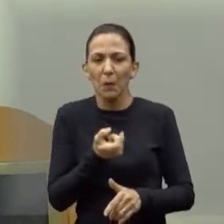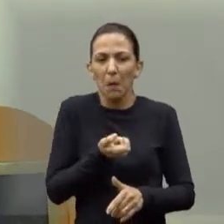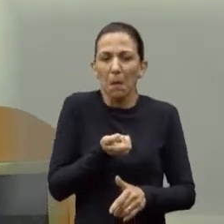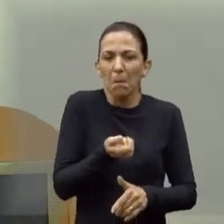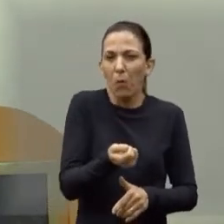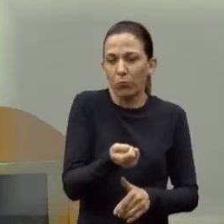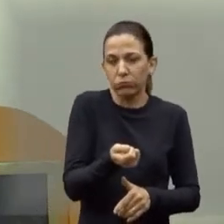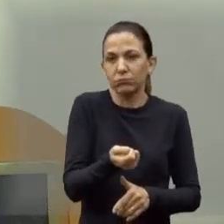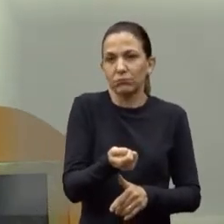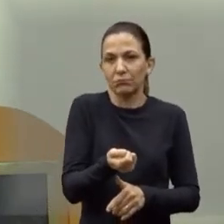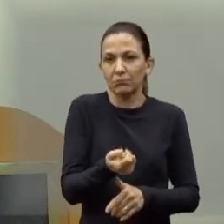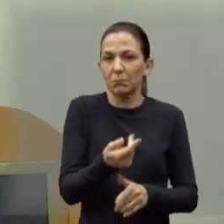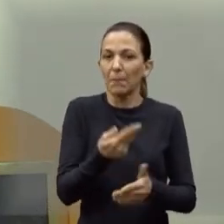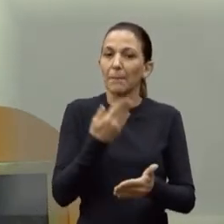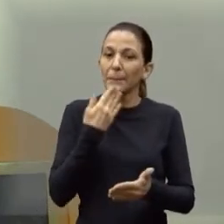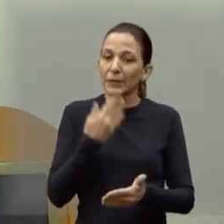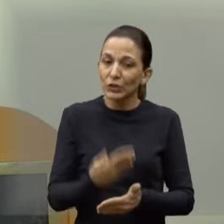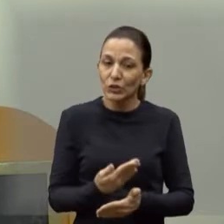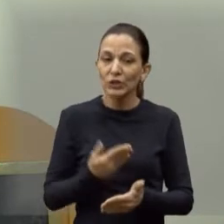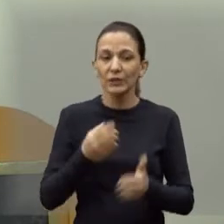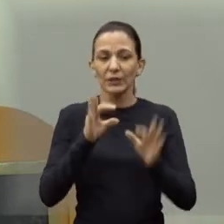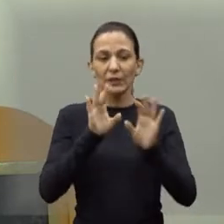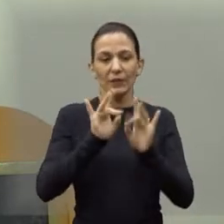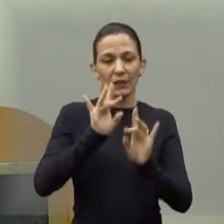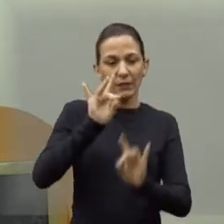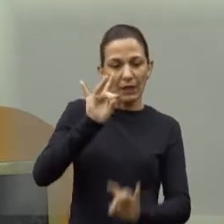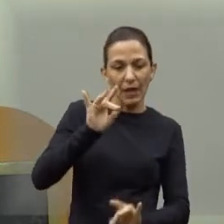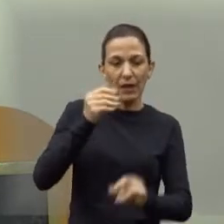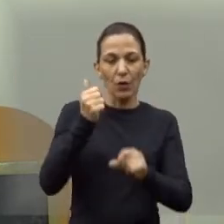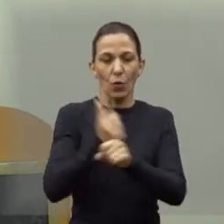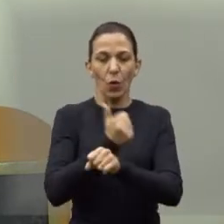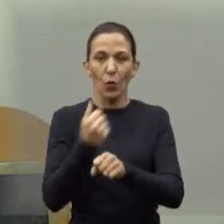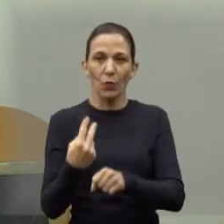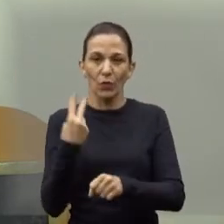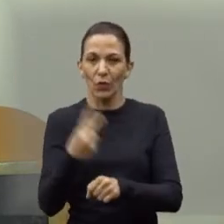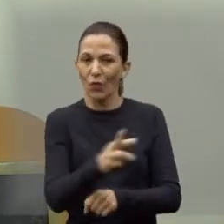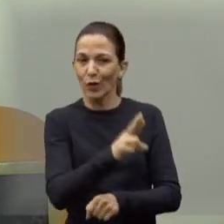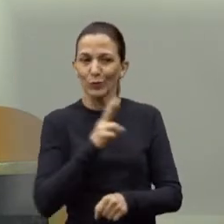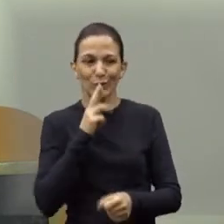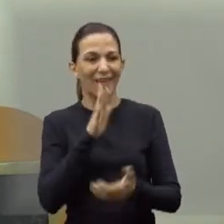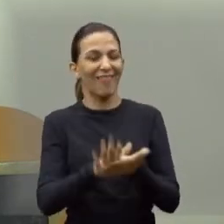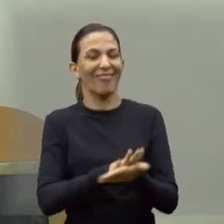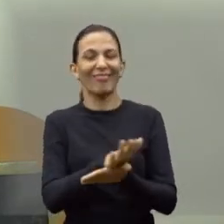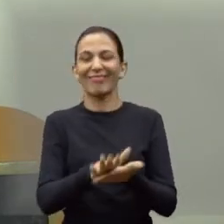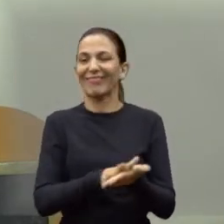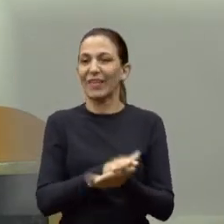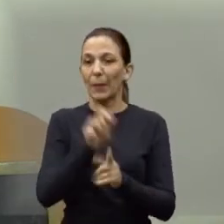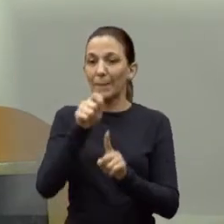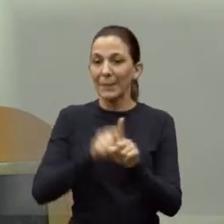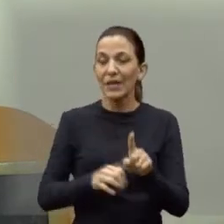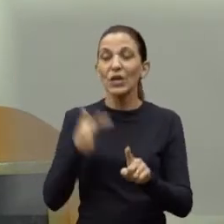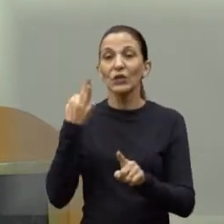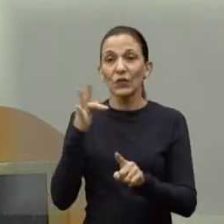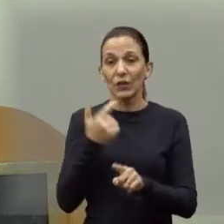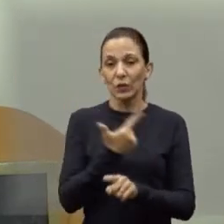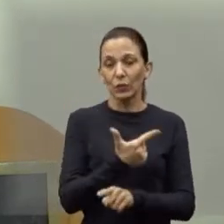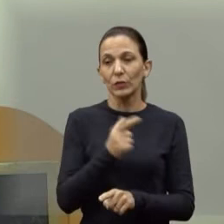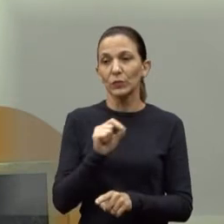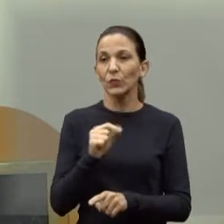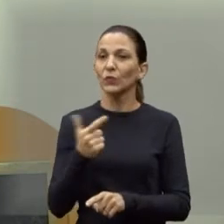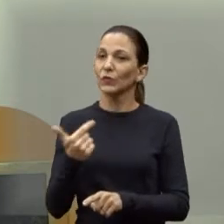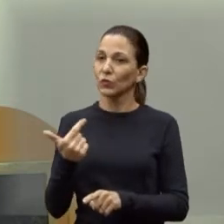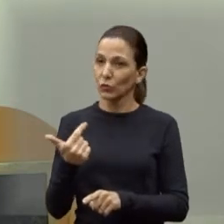feito. Solicitei os custos detalhados da obra e não obtive resposta. Isso em fevereiro deste ano,